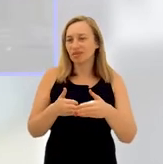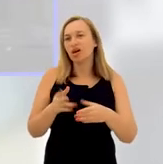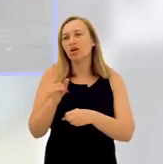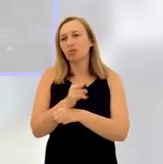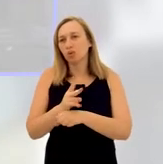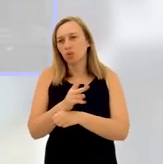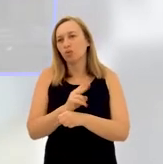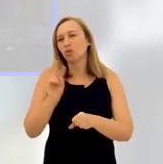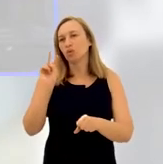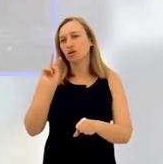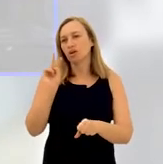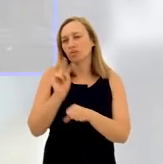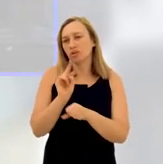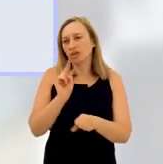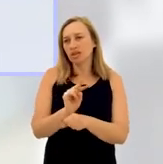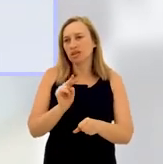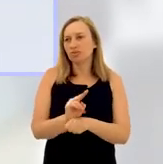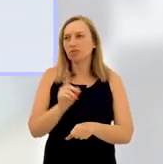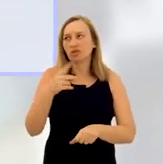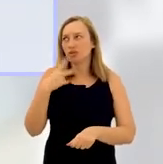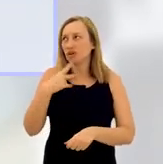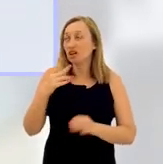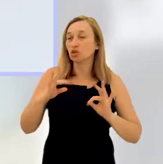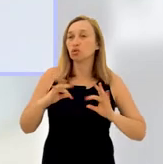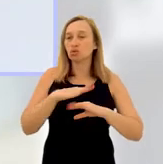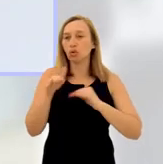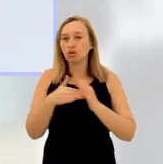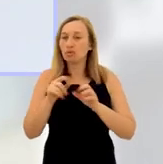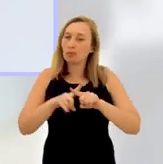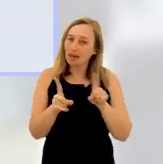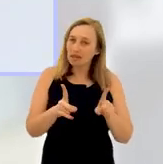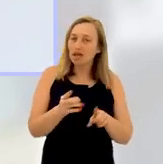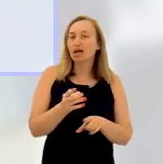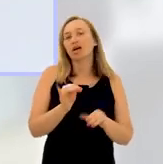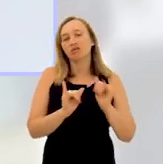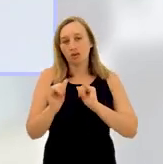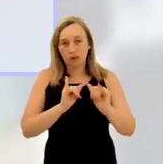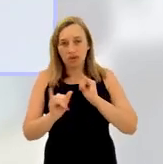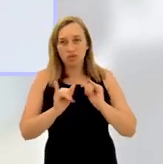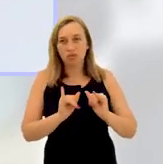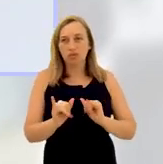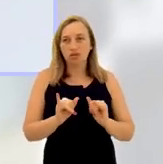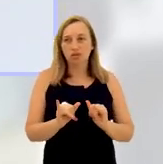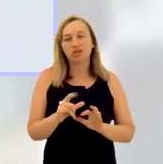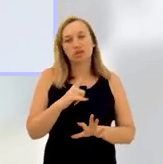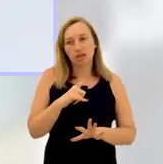proteção. A gente não está generalizando, longe disso, mas é um dado, né?